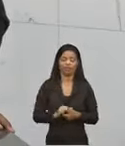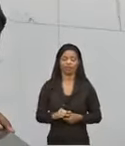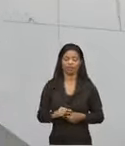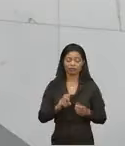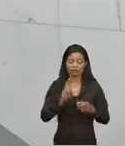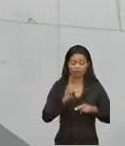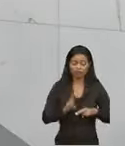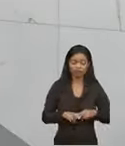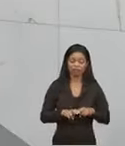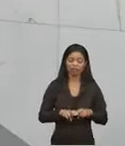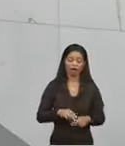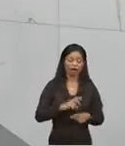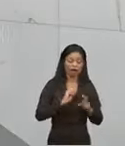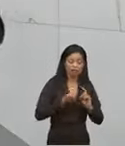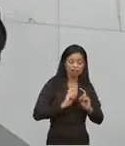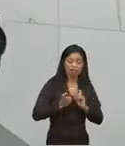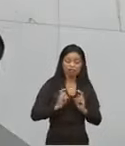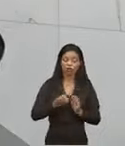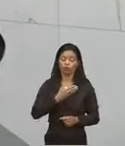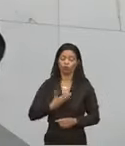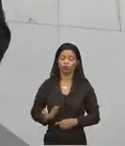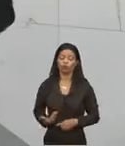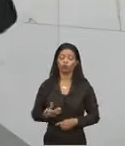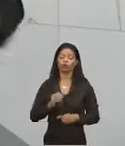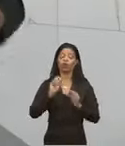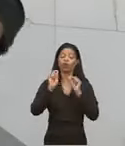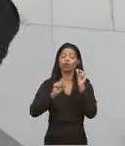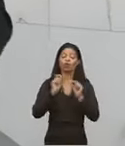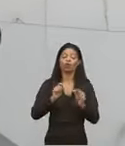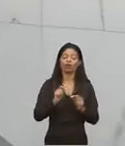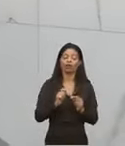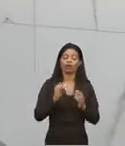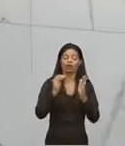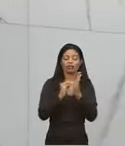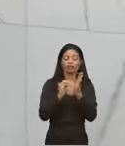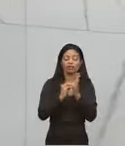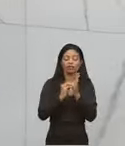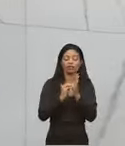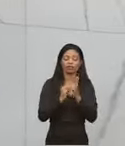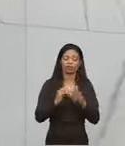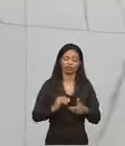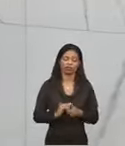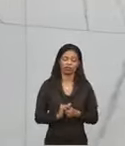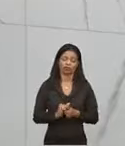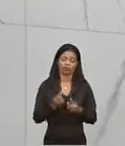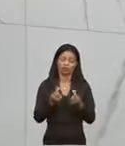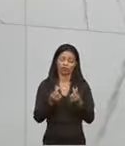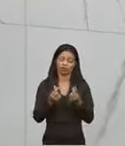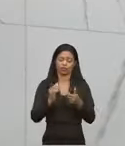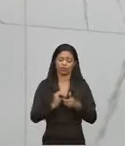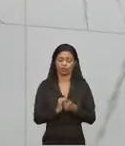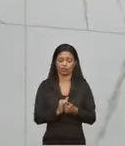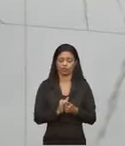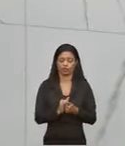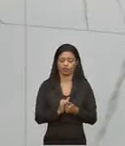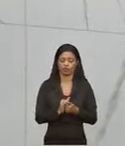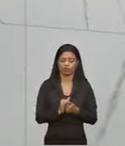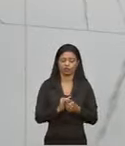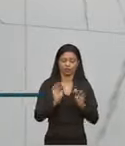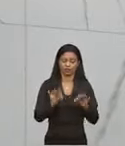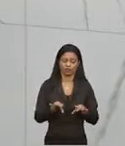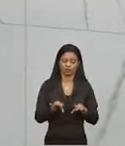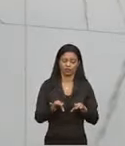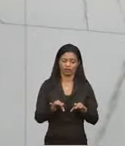discutir o governador, o IE está faltando. Se tiver faltando verba, vamos sentar o nosso prefeito Elinaldo e vamos finalizar isso